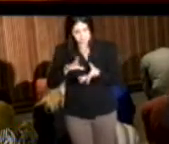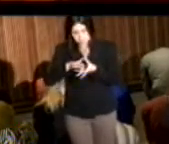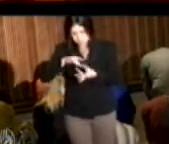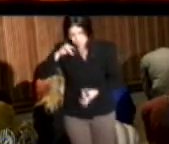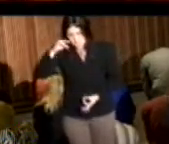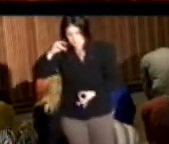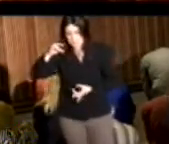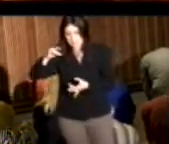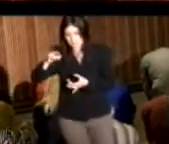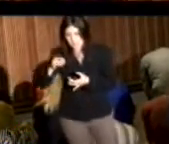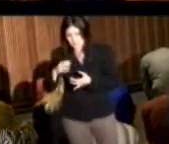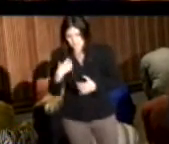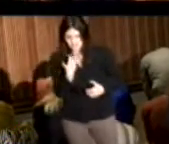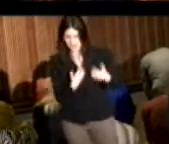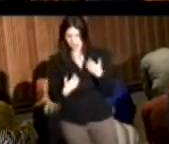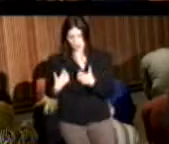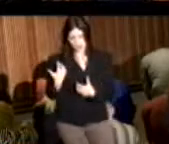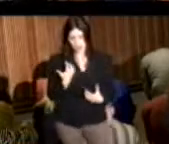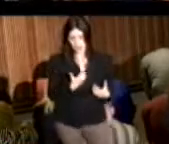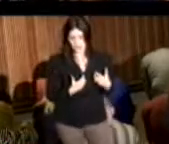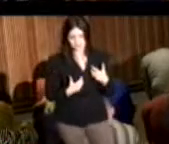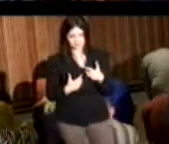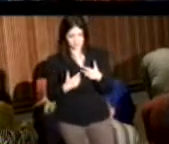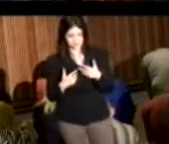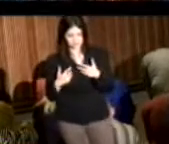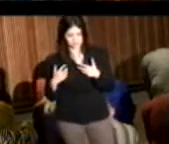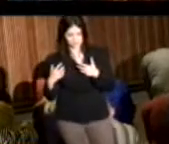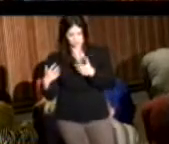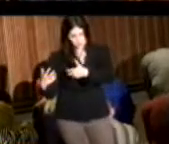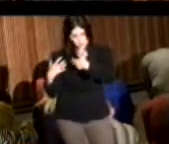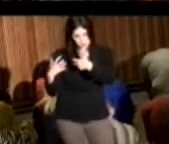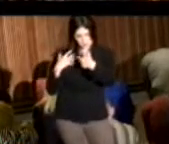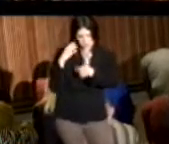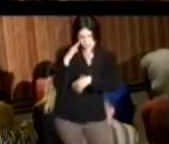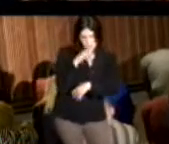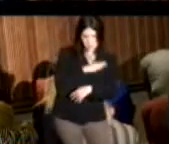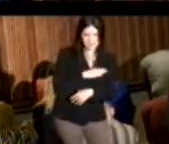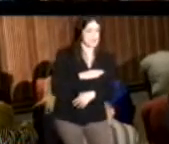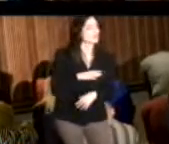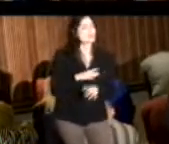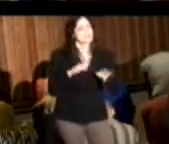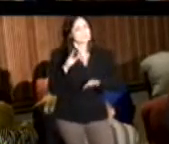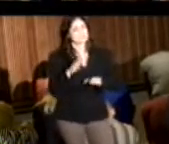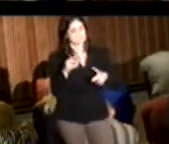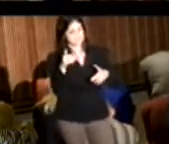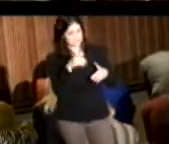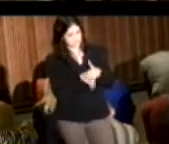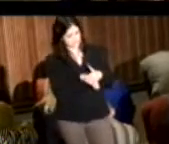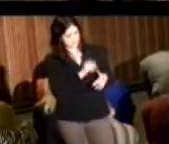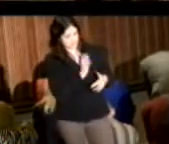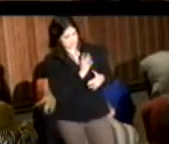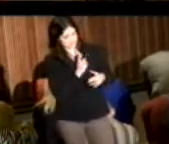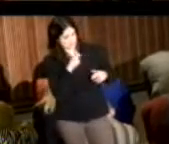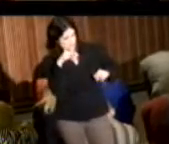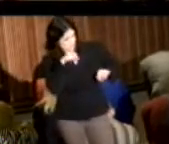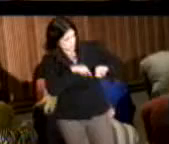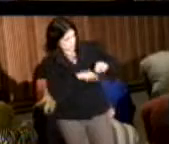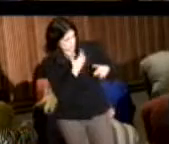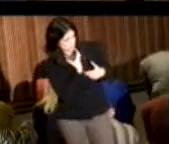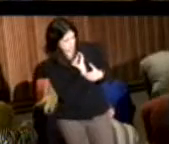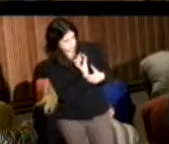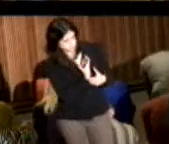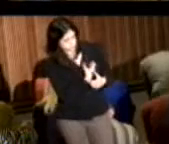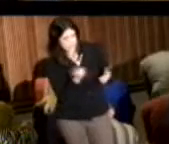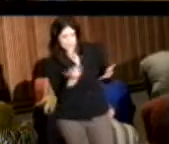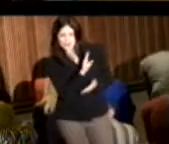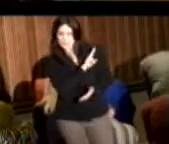angústia, que toda seta envenenada que está guardada dentro desses corações, seja agora expulsa